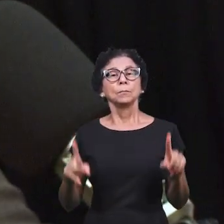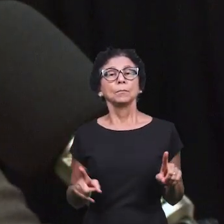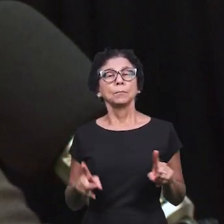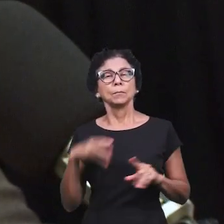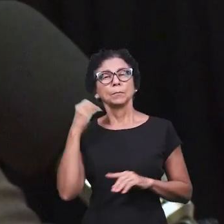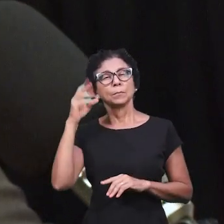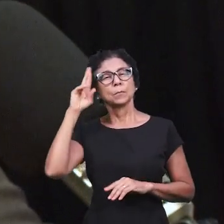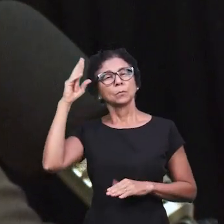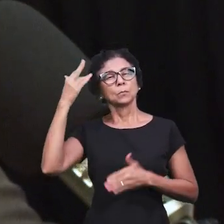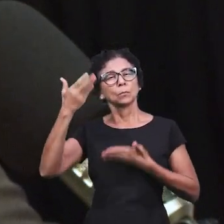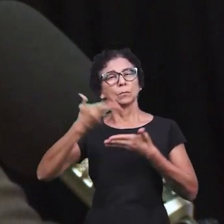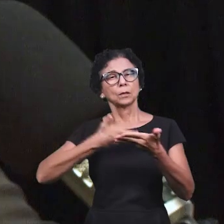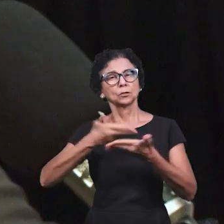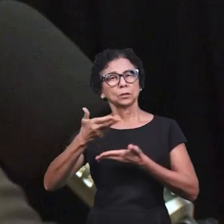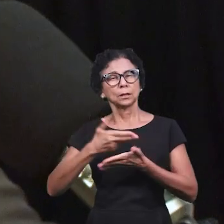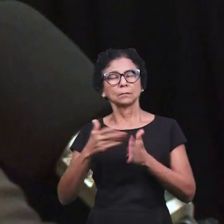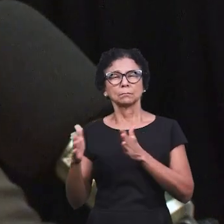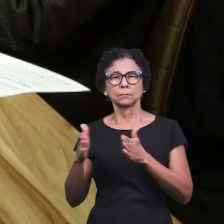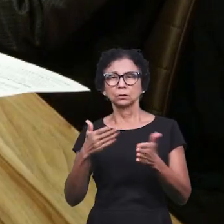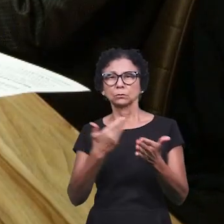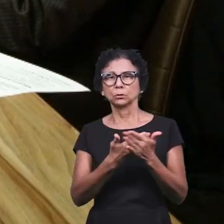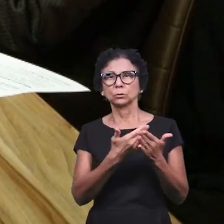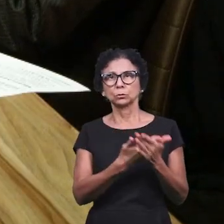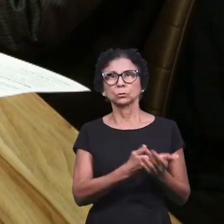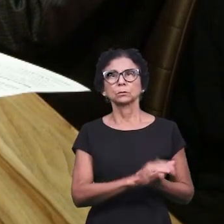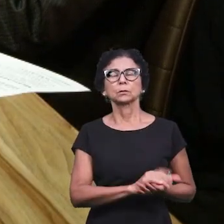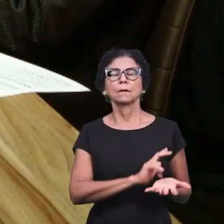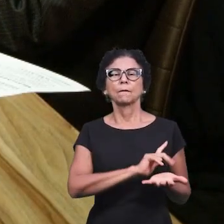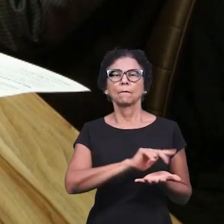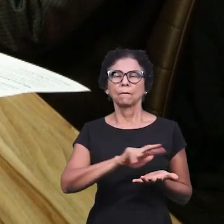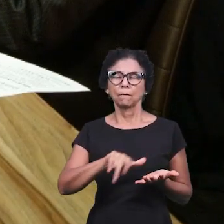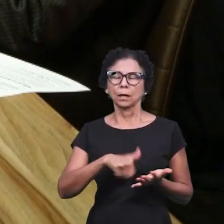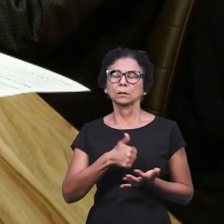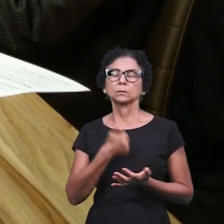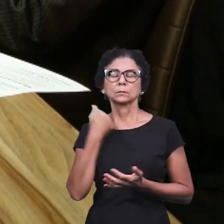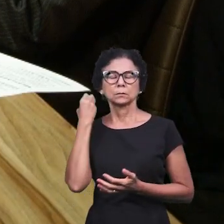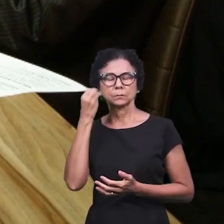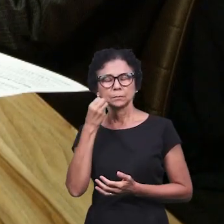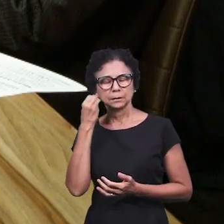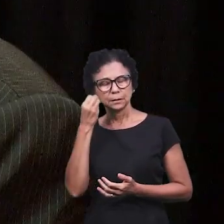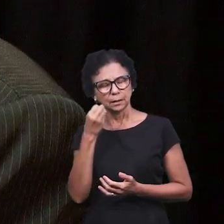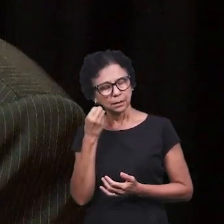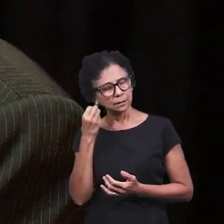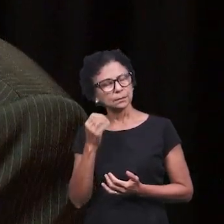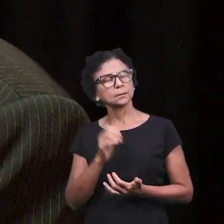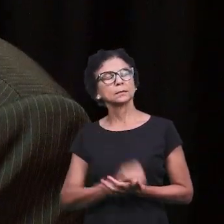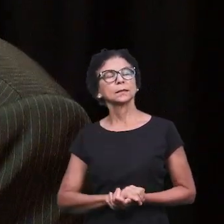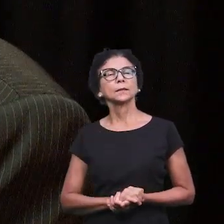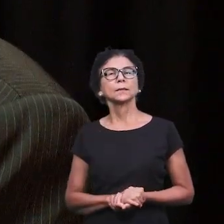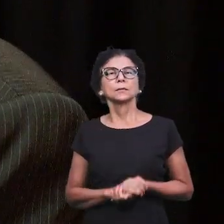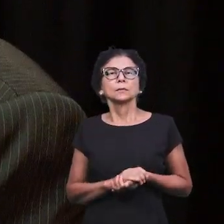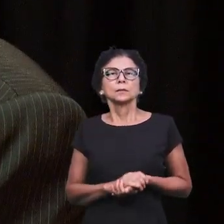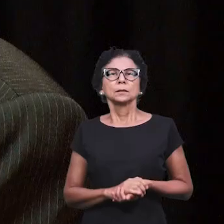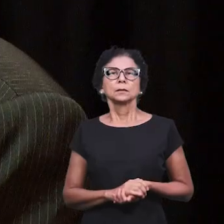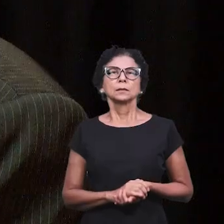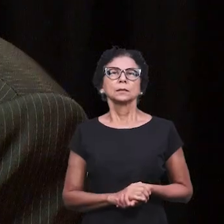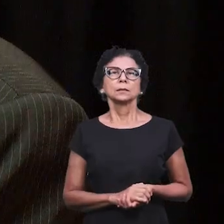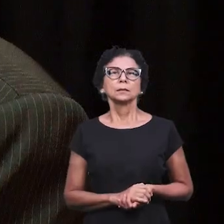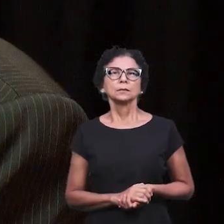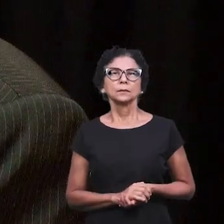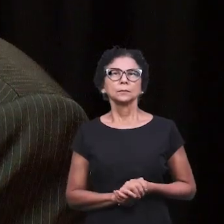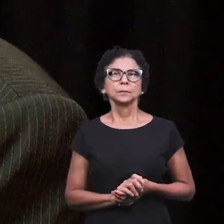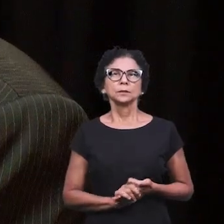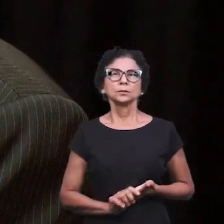ao longo desse projeto. E foram muitas, né, Luiz? Várias experiências que o Senhor deu, né? E essas experiências